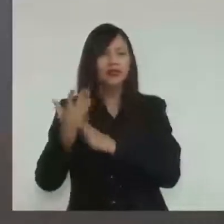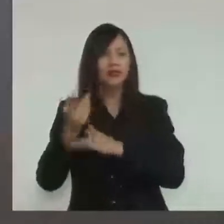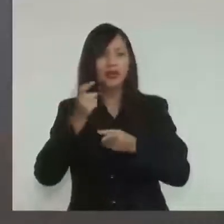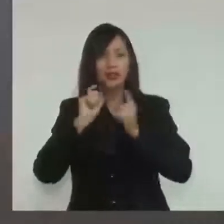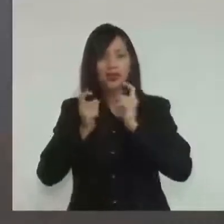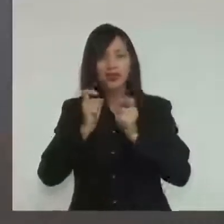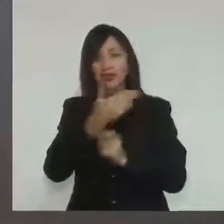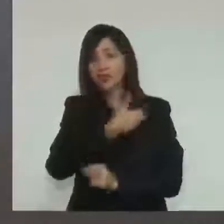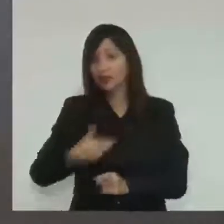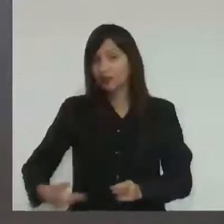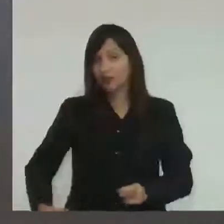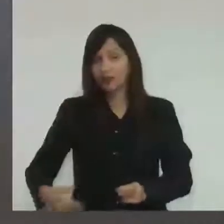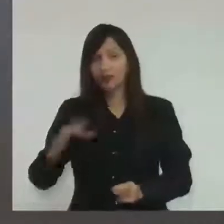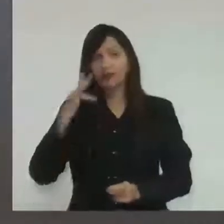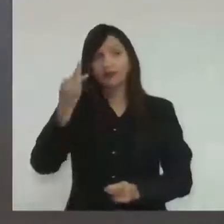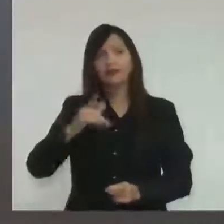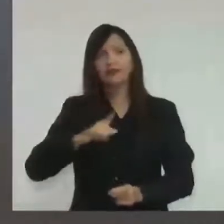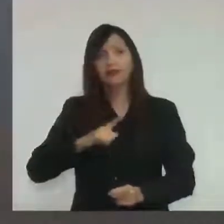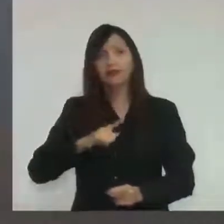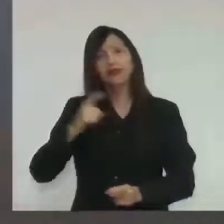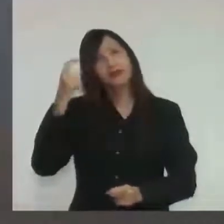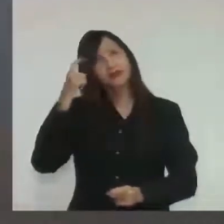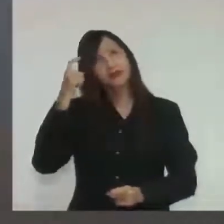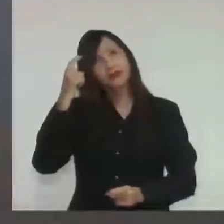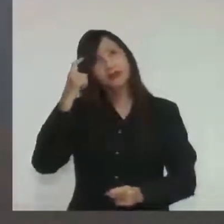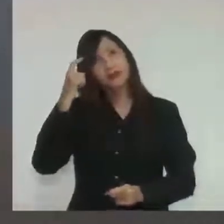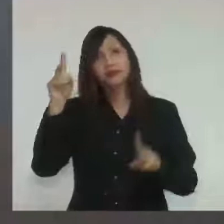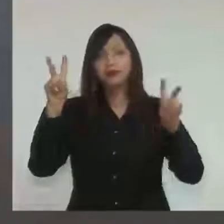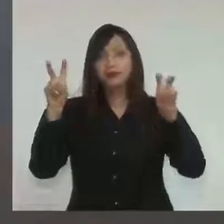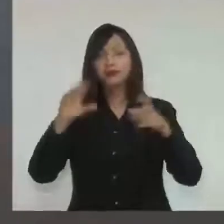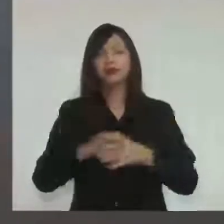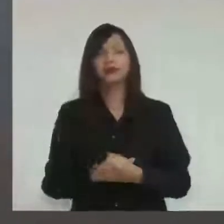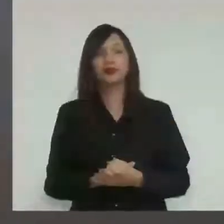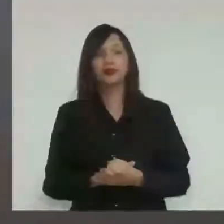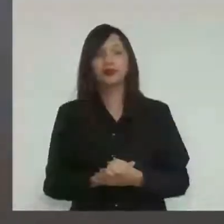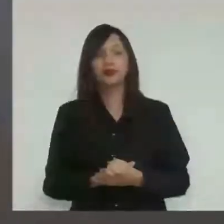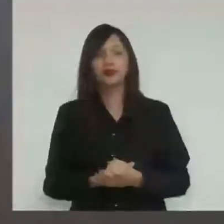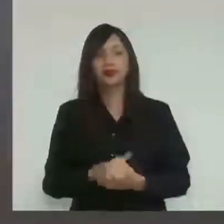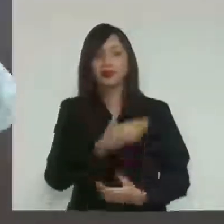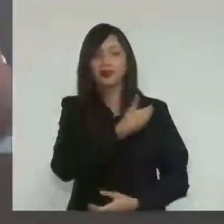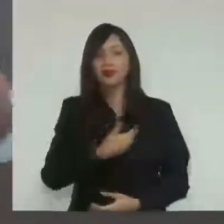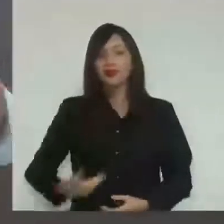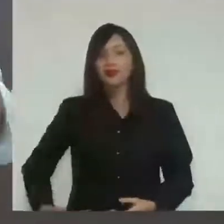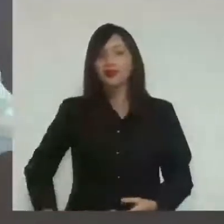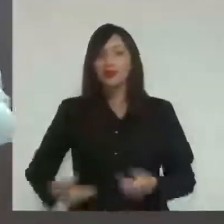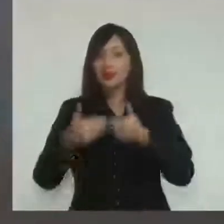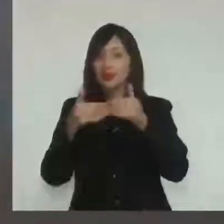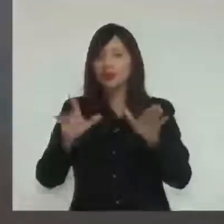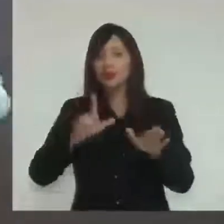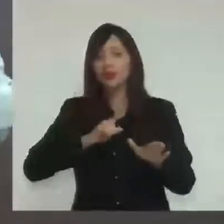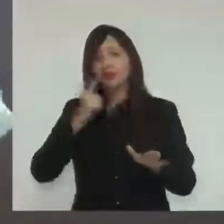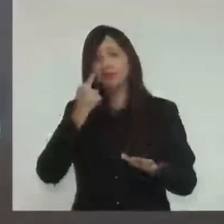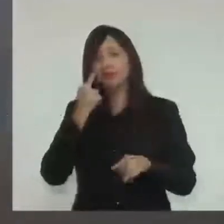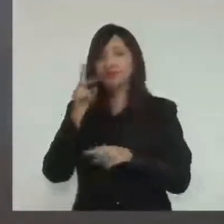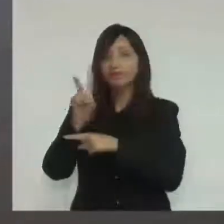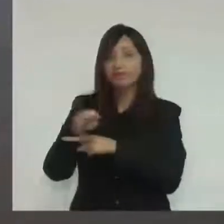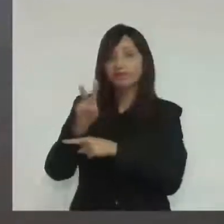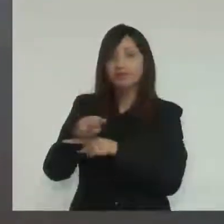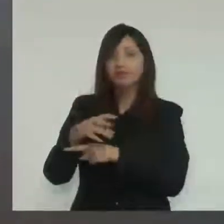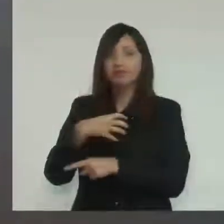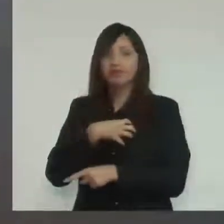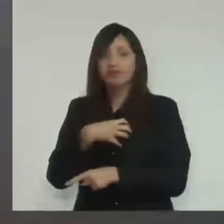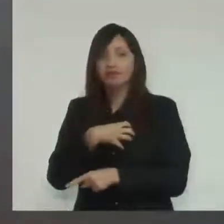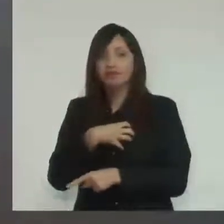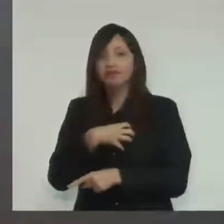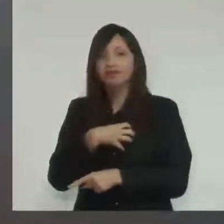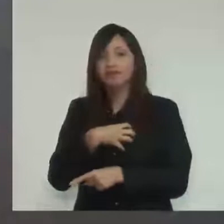que o que o governo vai fazer e um pouco do que eu penso sobre isso. O governo abriu um processo administrativo para verificar a situação, acho que era a